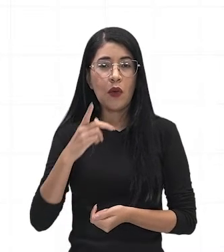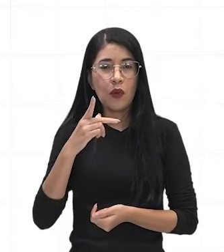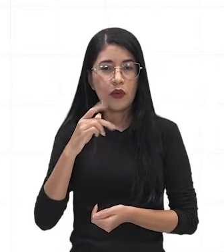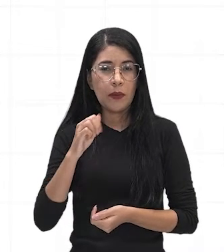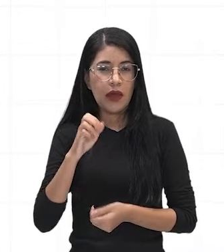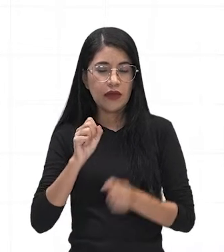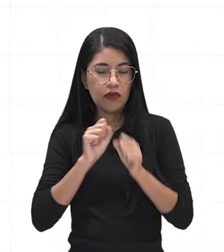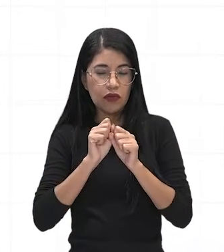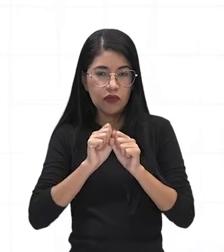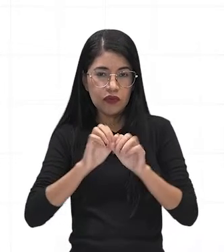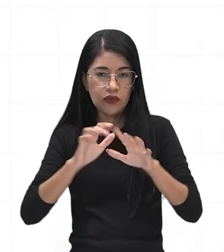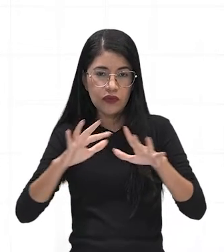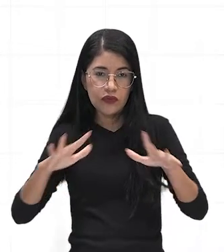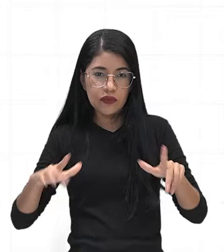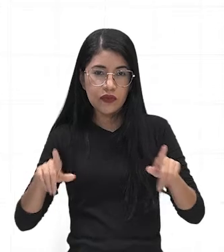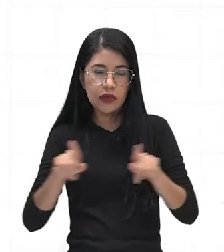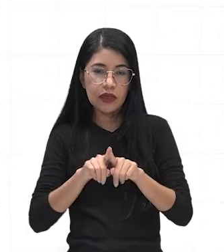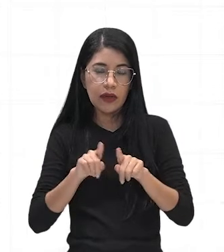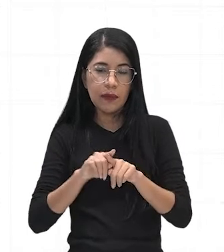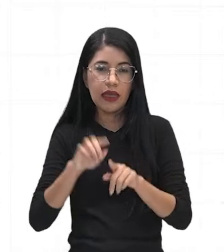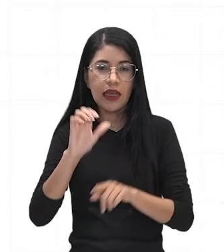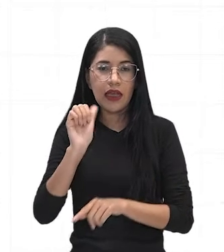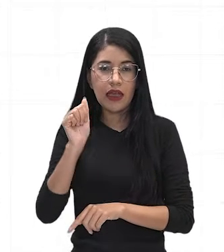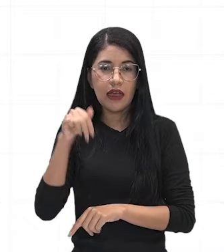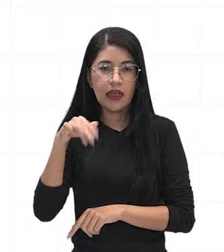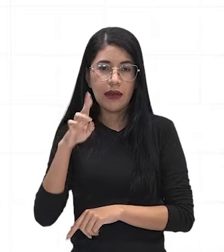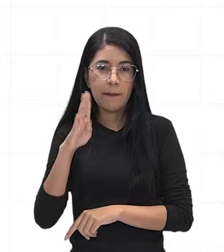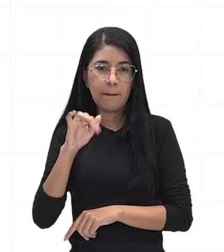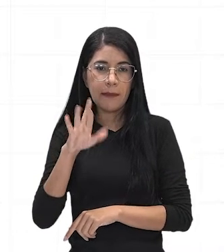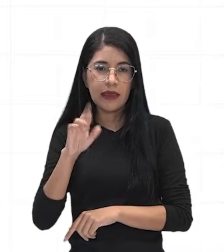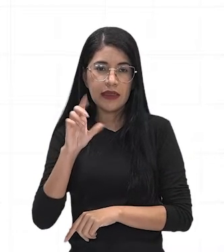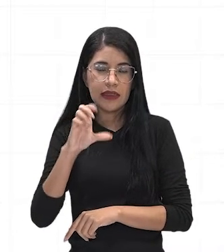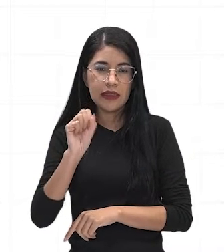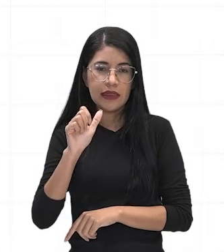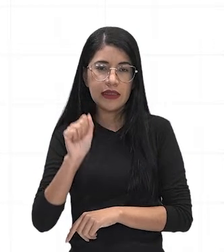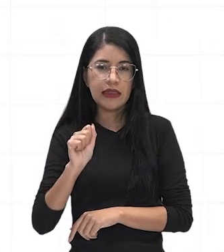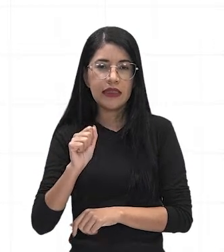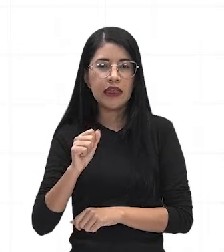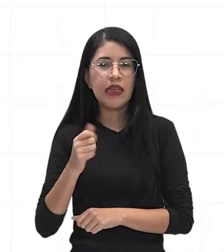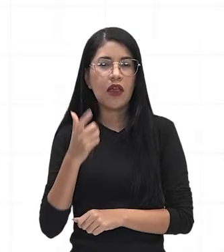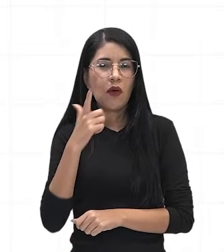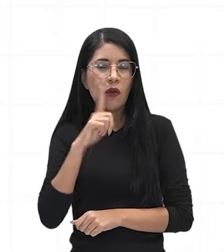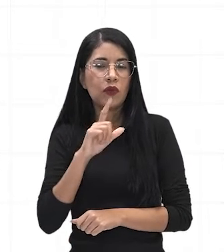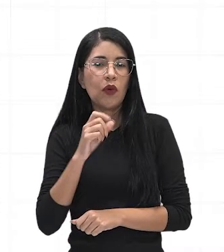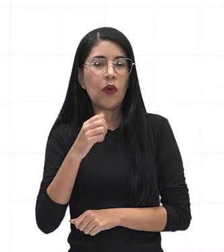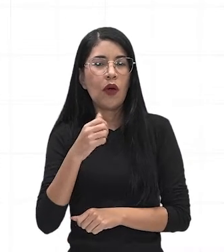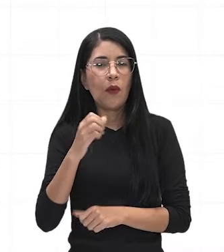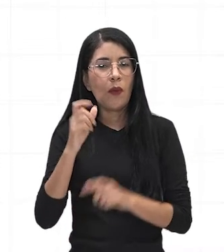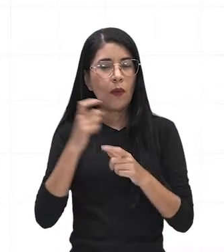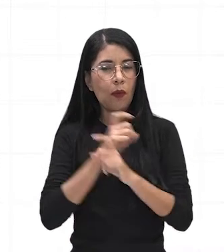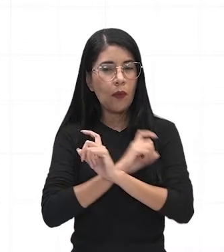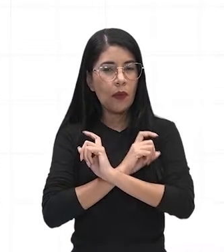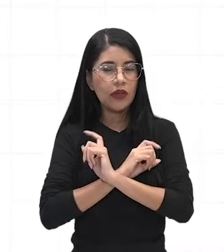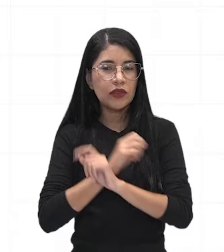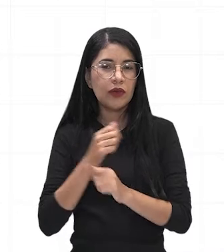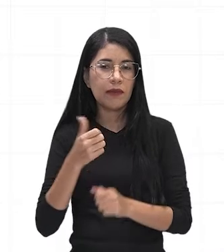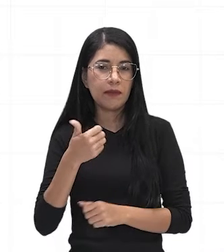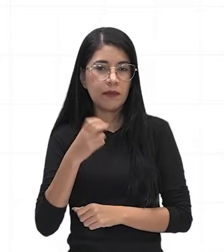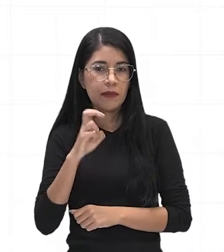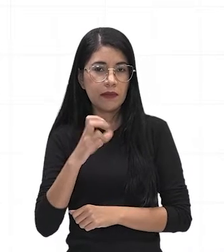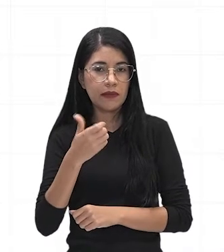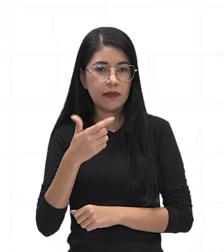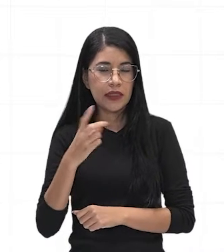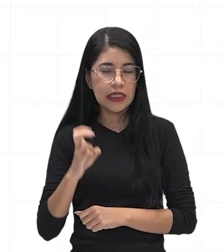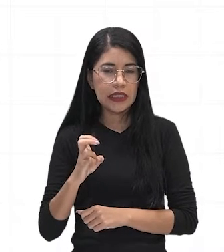por Cambises, que conquistou o Egito em 525 a.C., na Batalha de Peleusa. E